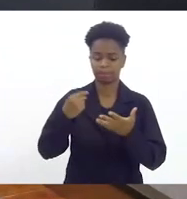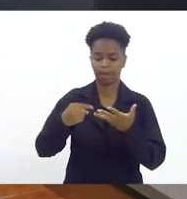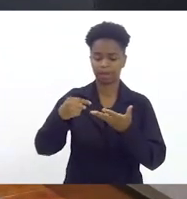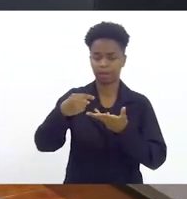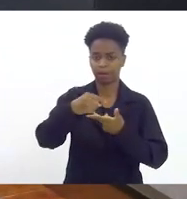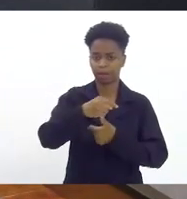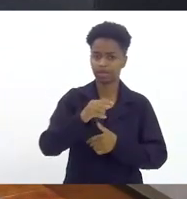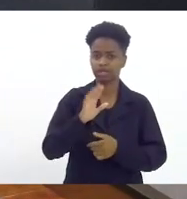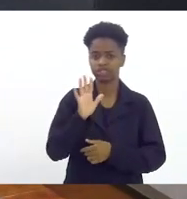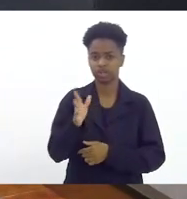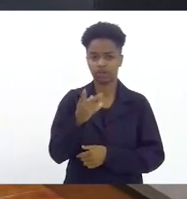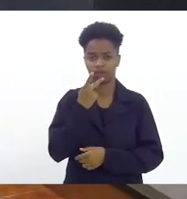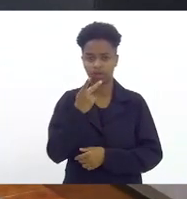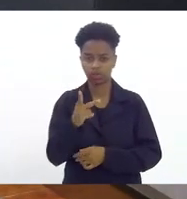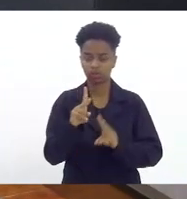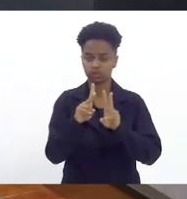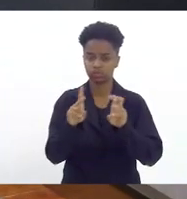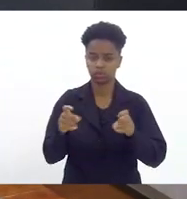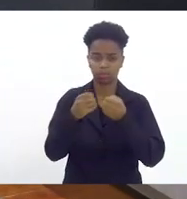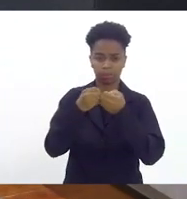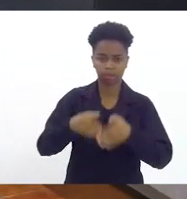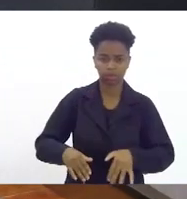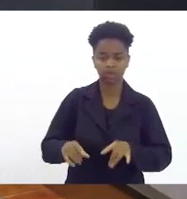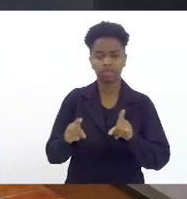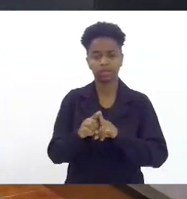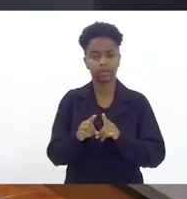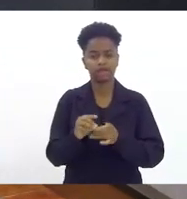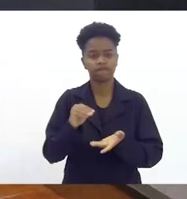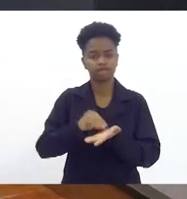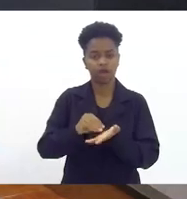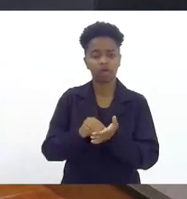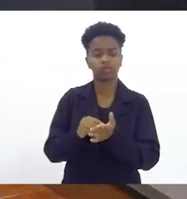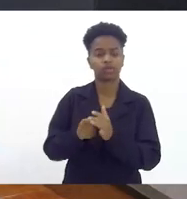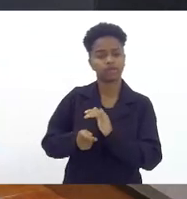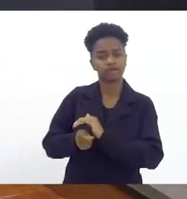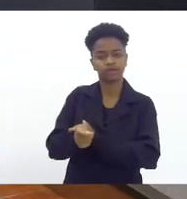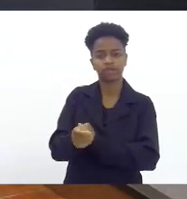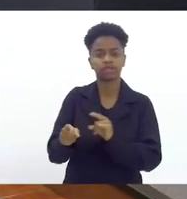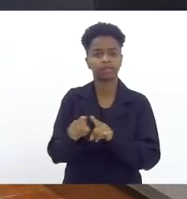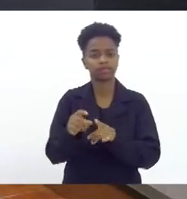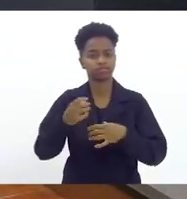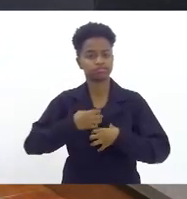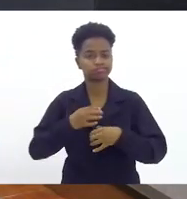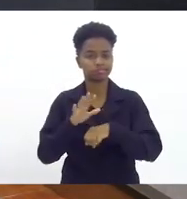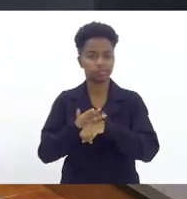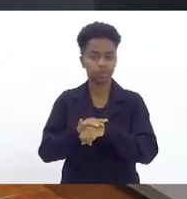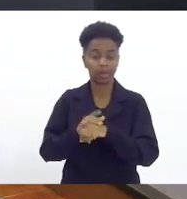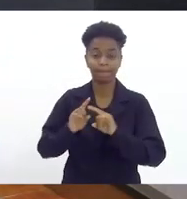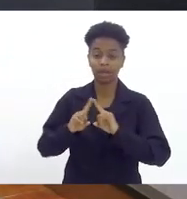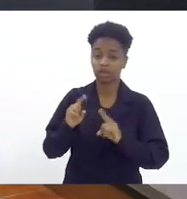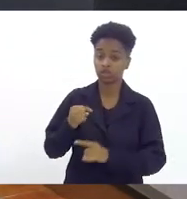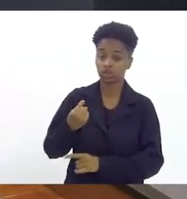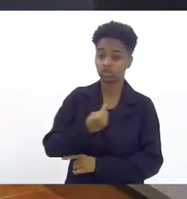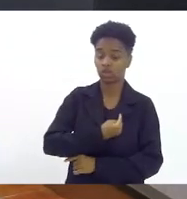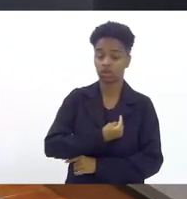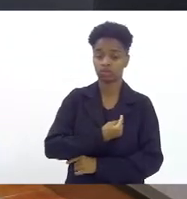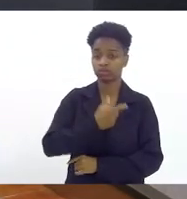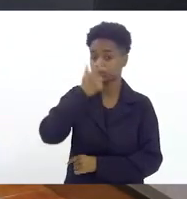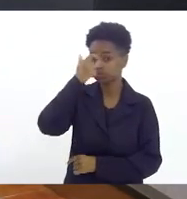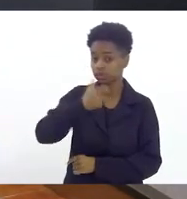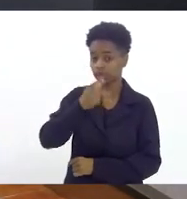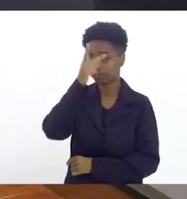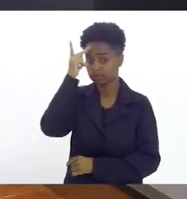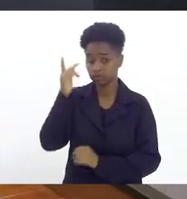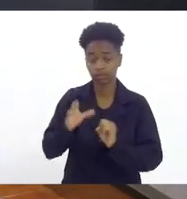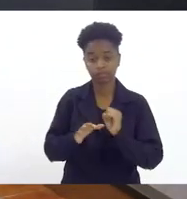aqui da precarização do desinvestimento do adoecimento nós somos aqueles que